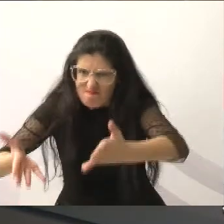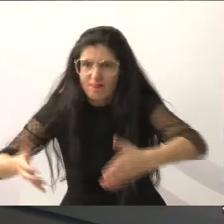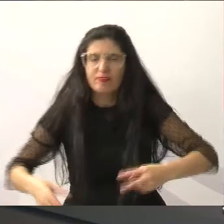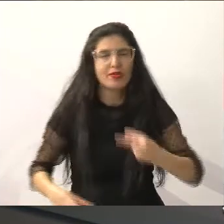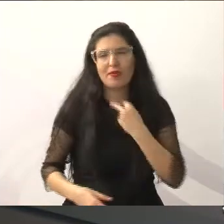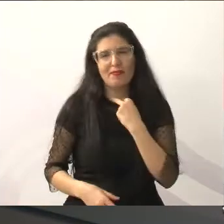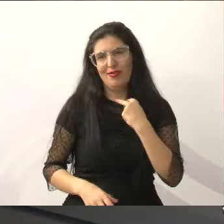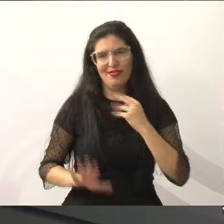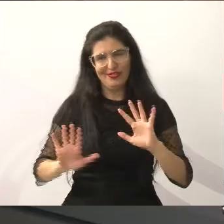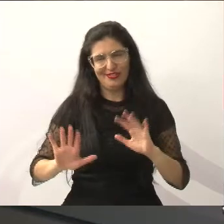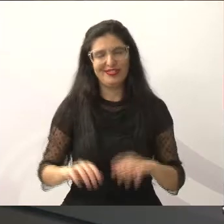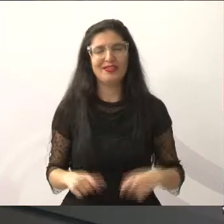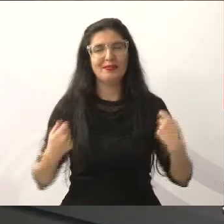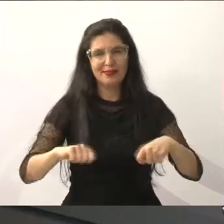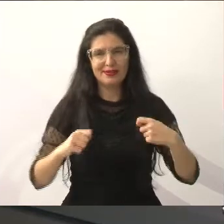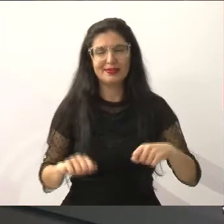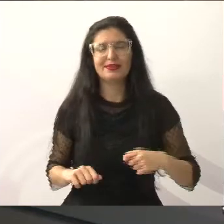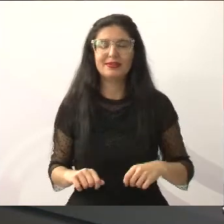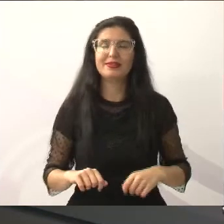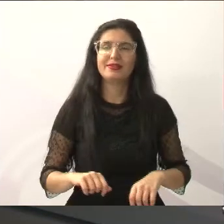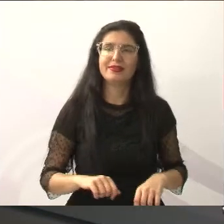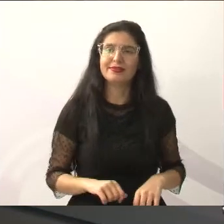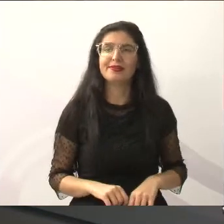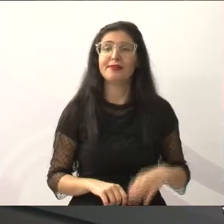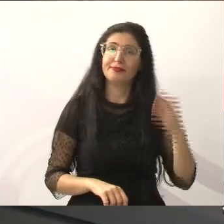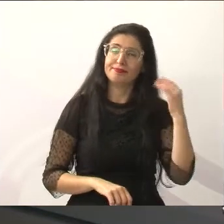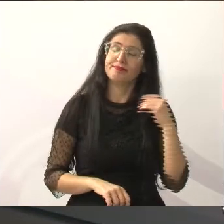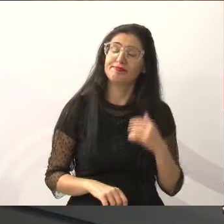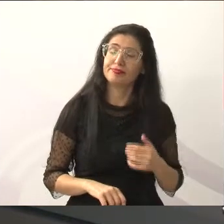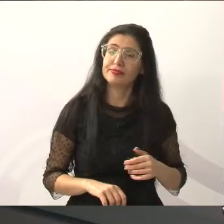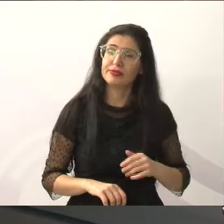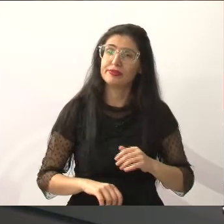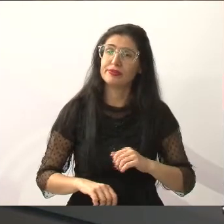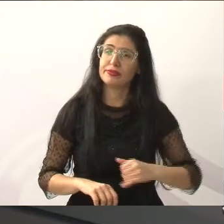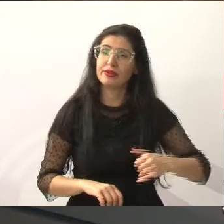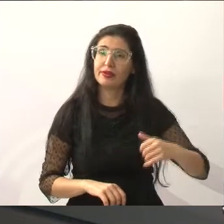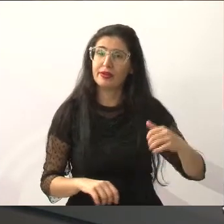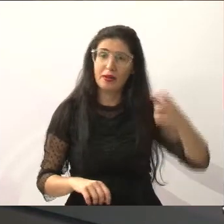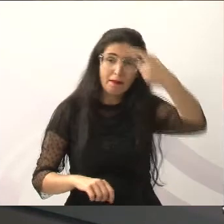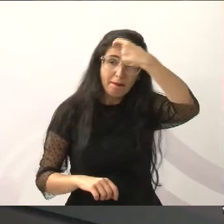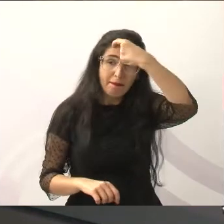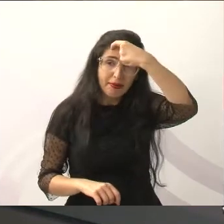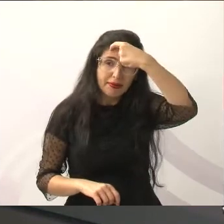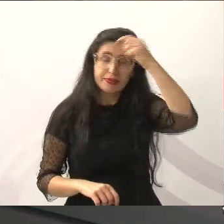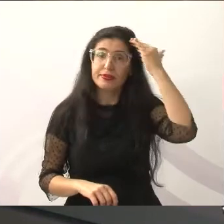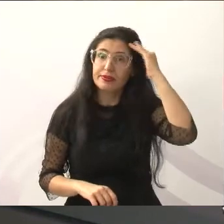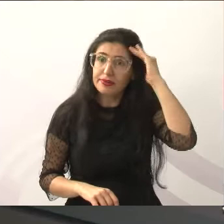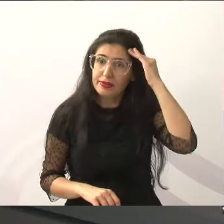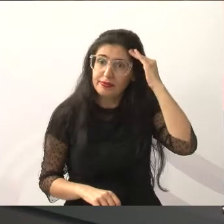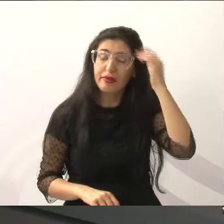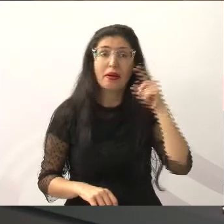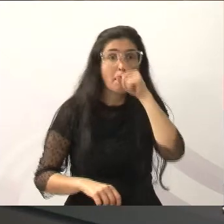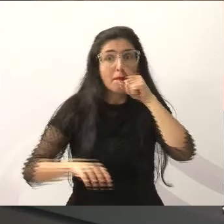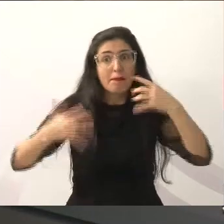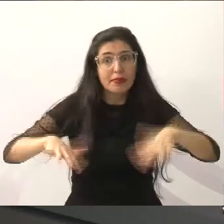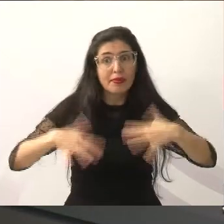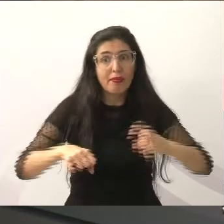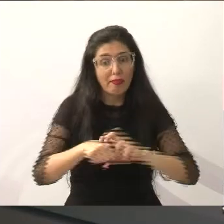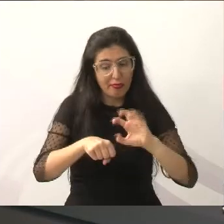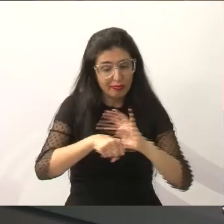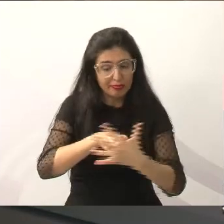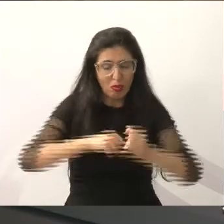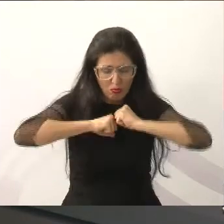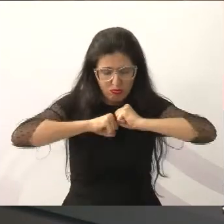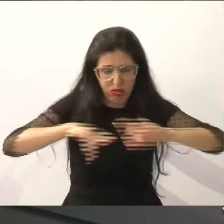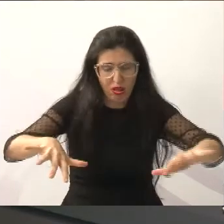e se contrair esse vírus, pode levar para a sua casa e aí contagiar também os seus familiares.